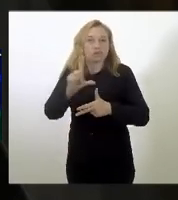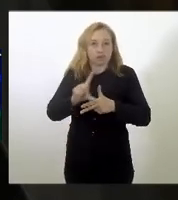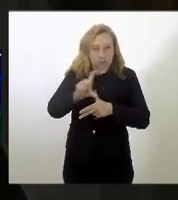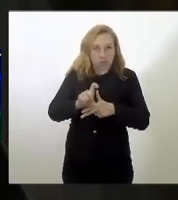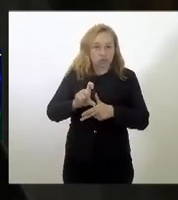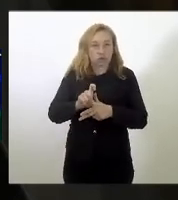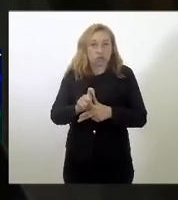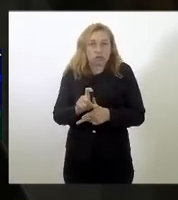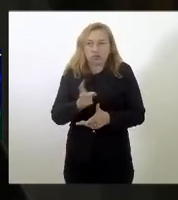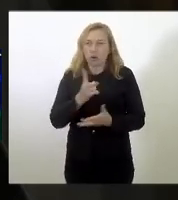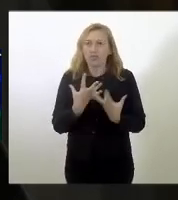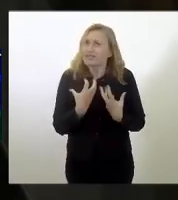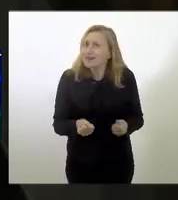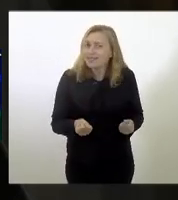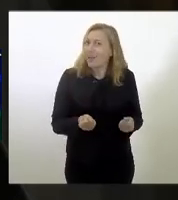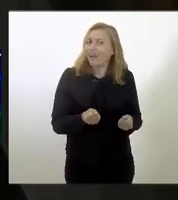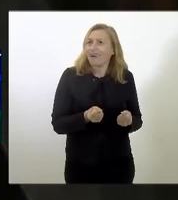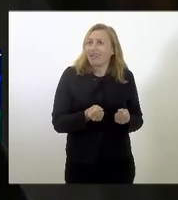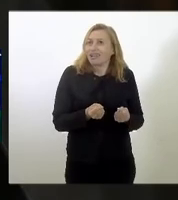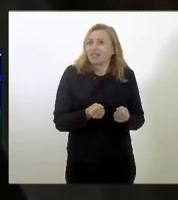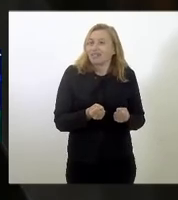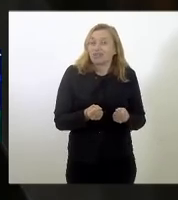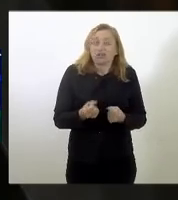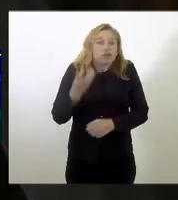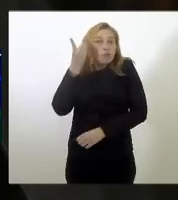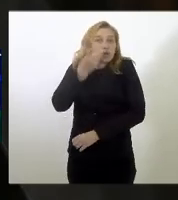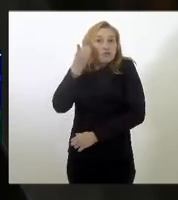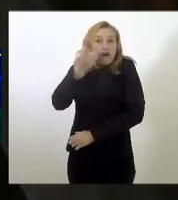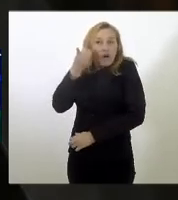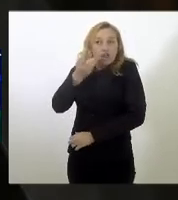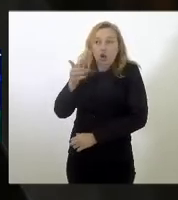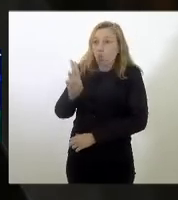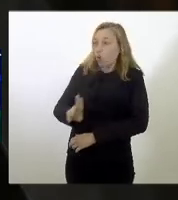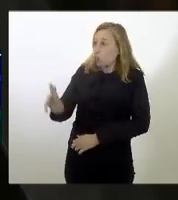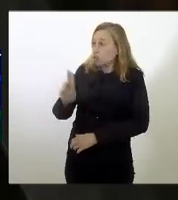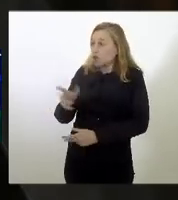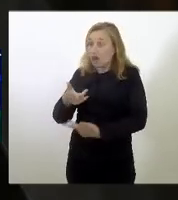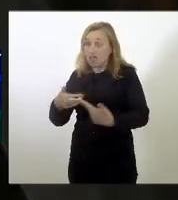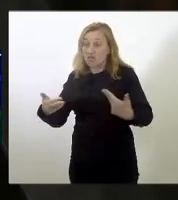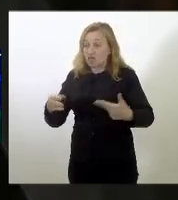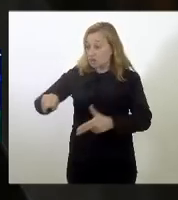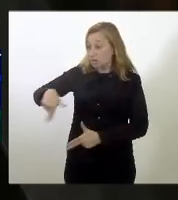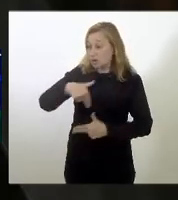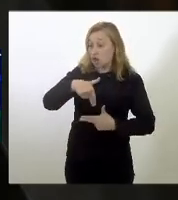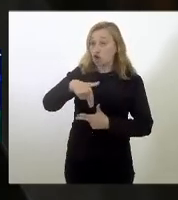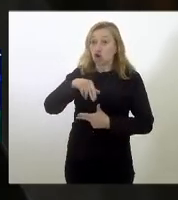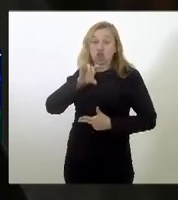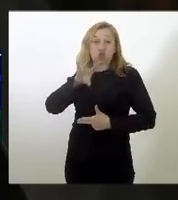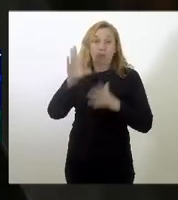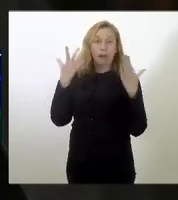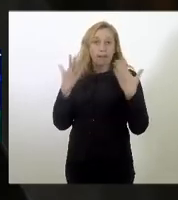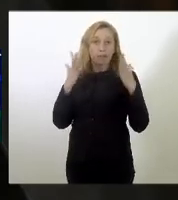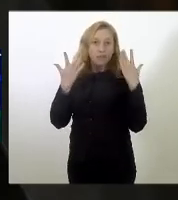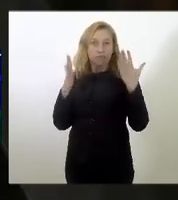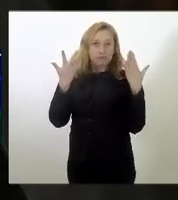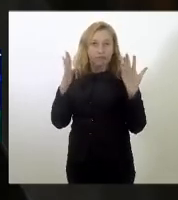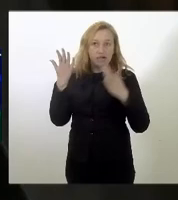É inaceitável, parlamentar usar muitas das vezes a tribuna só para parabenizar o